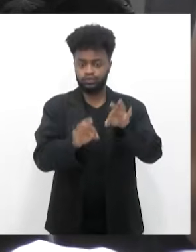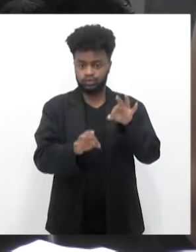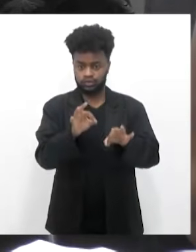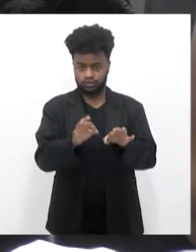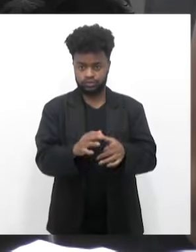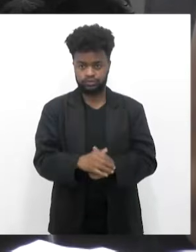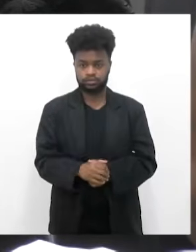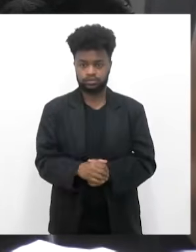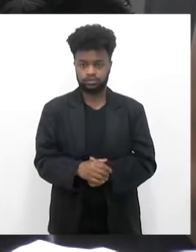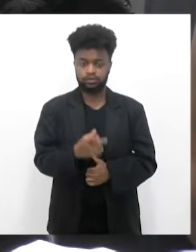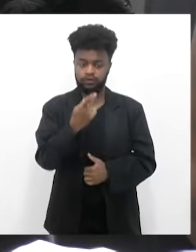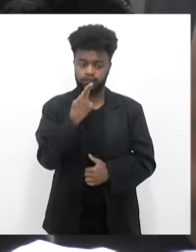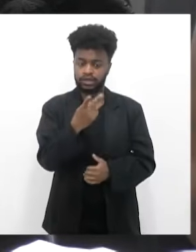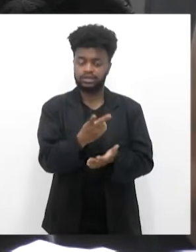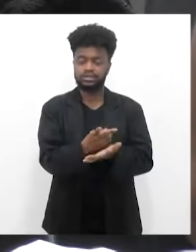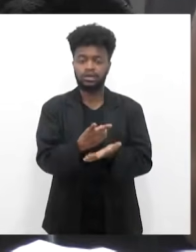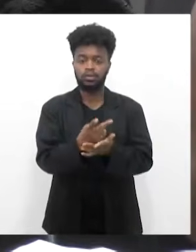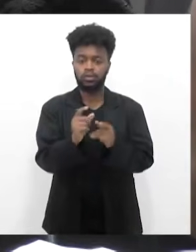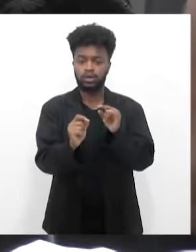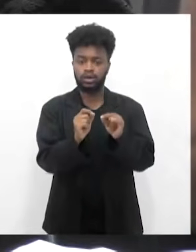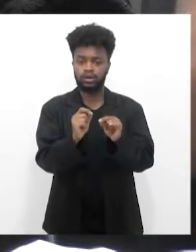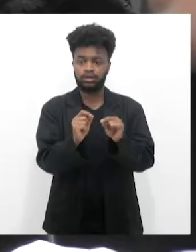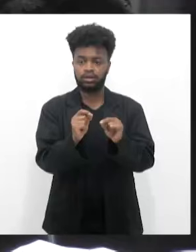injuridicidade. Ele insistia que era